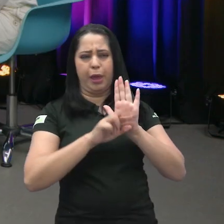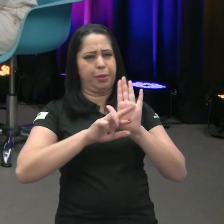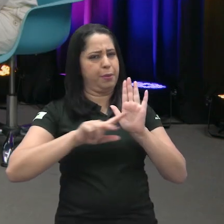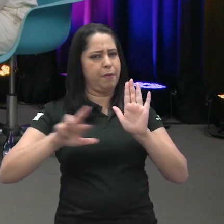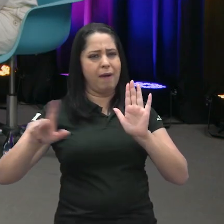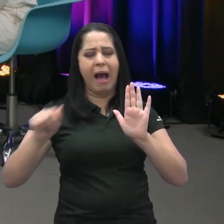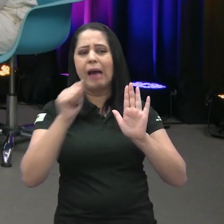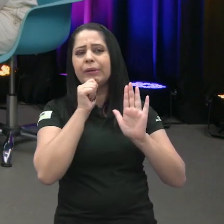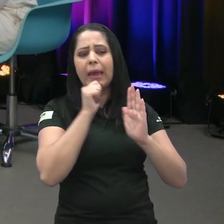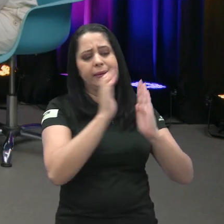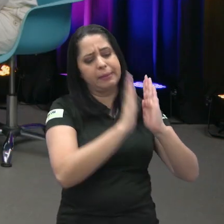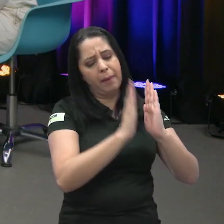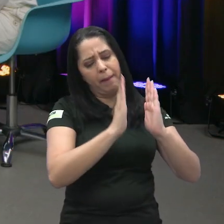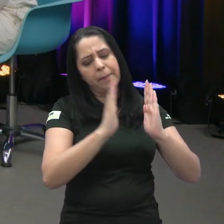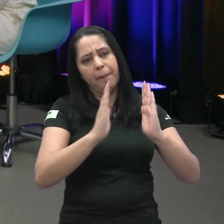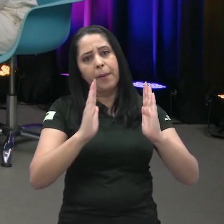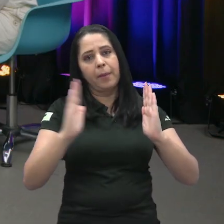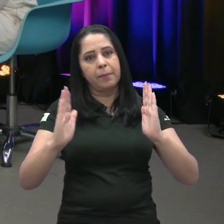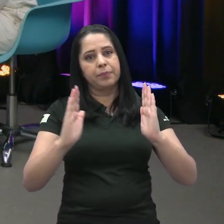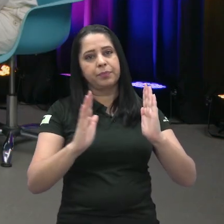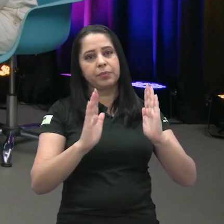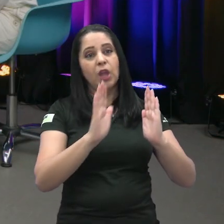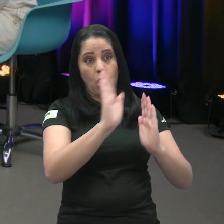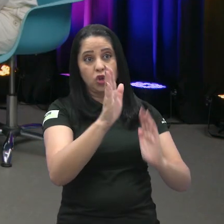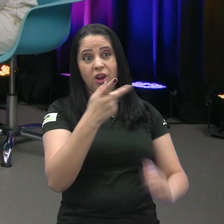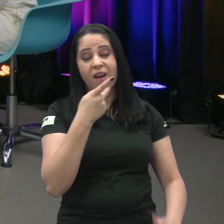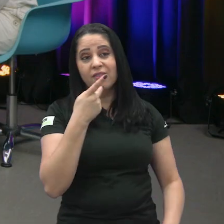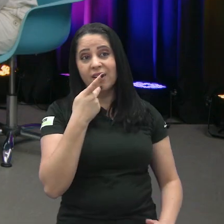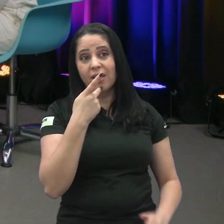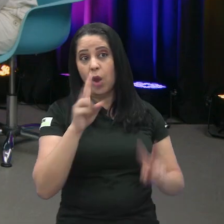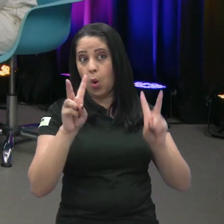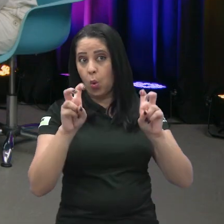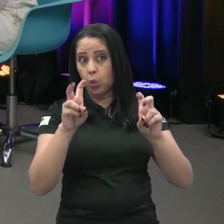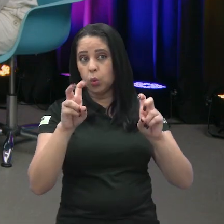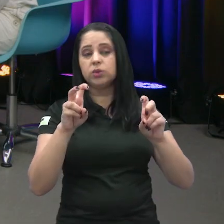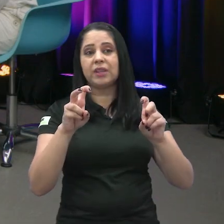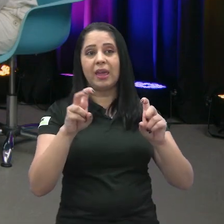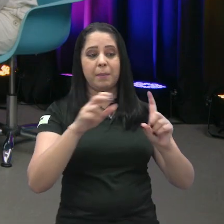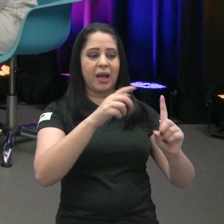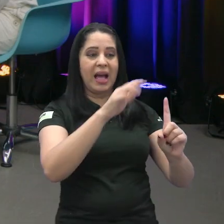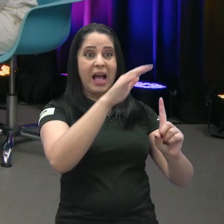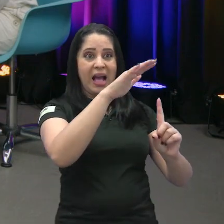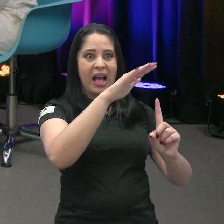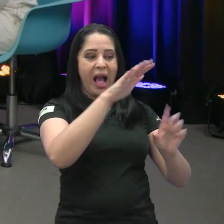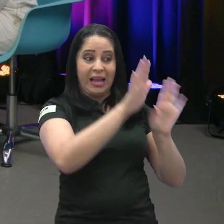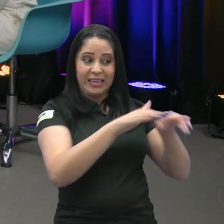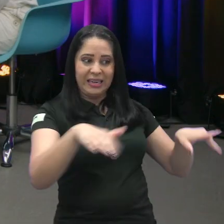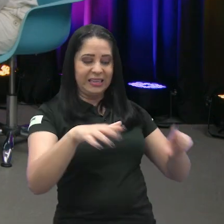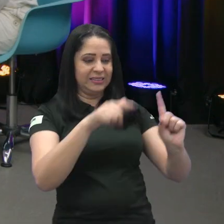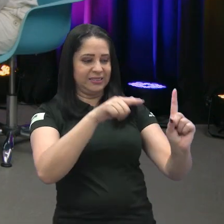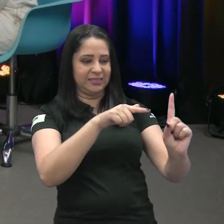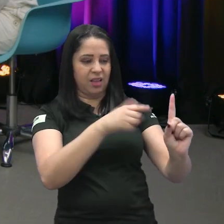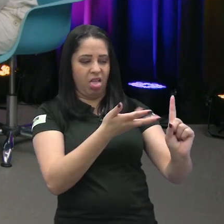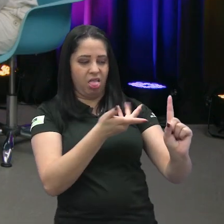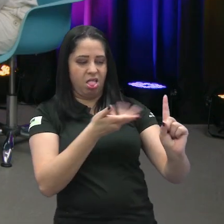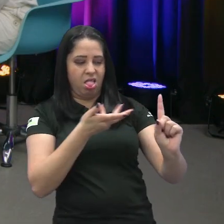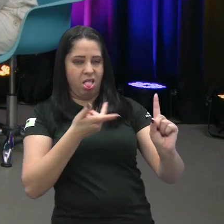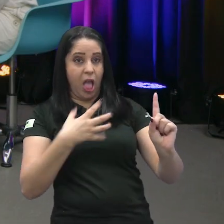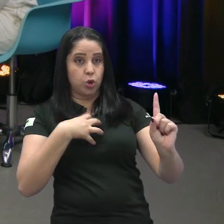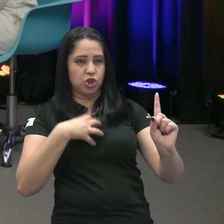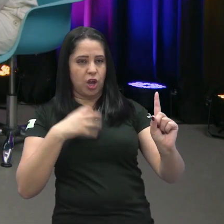vários projetos em andamentos, assim. Acabei de falar esse tema da adultização. Acho que é um tema que